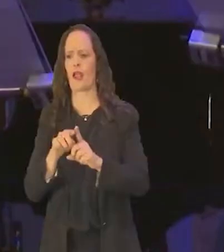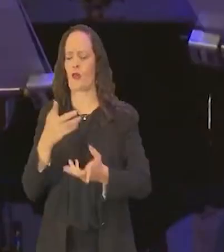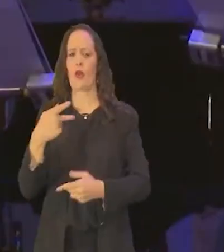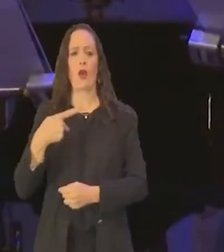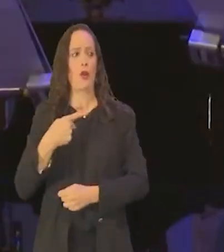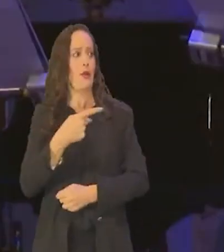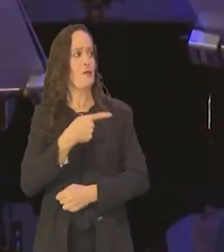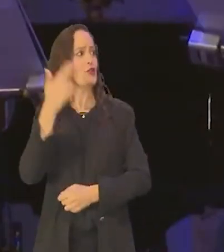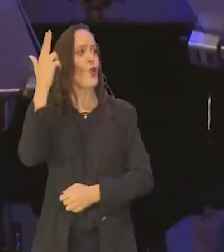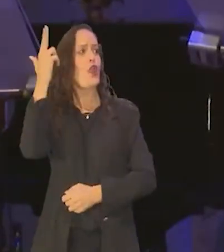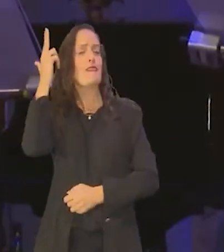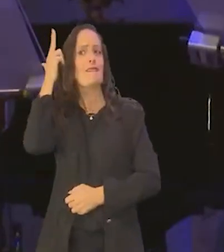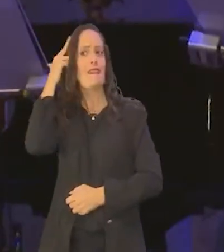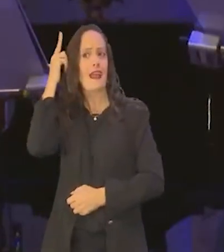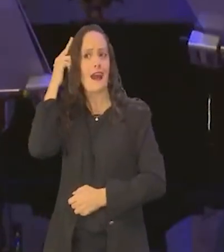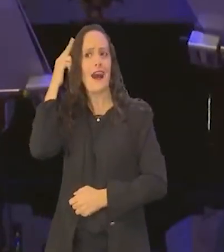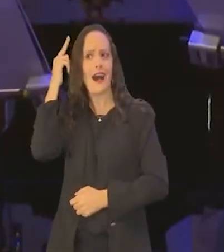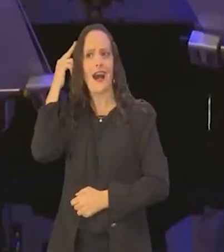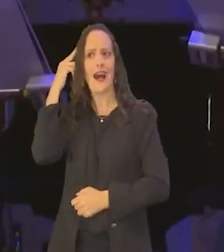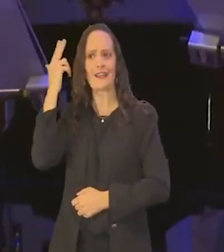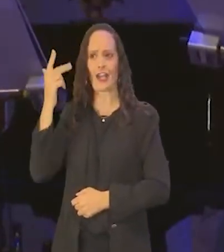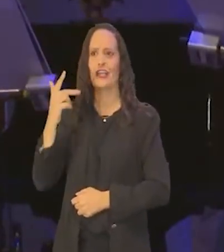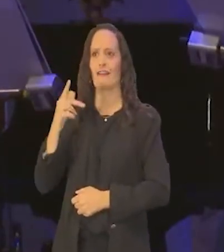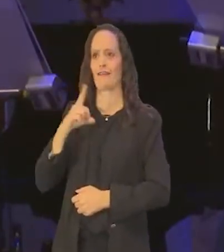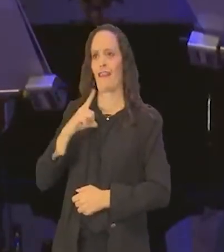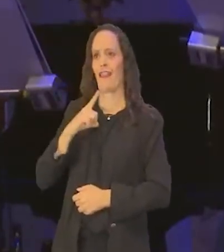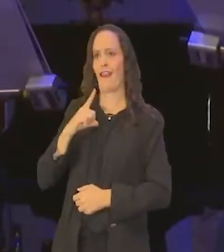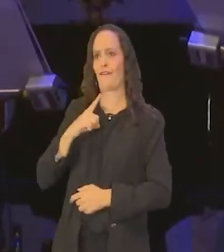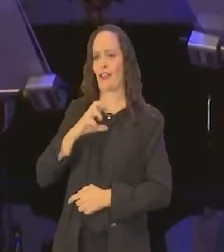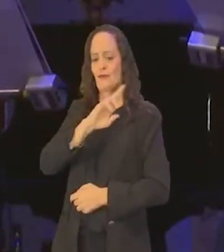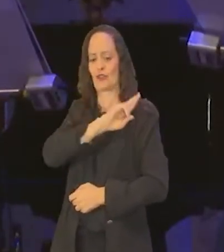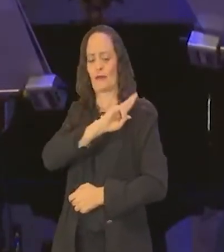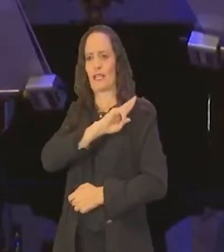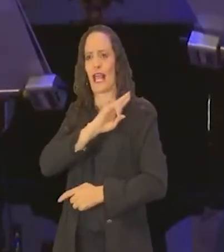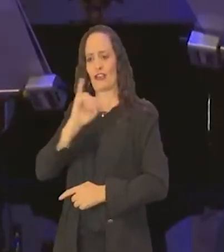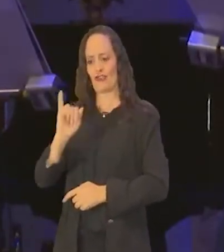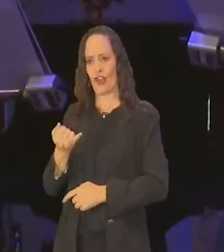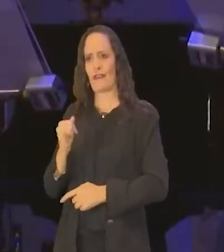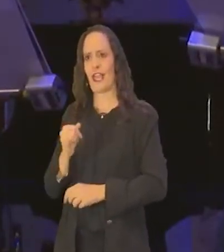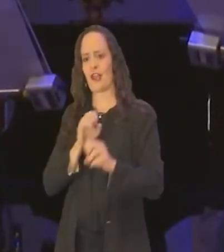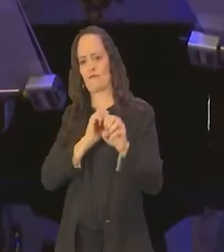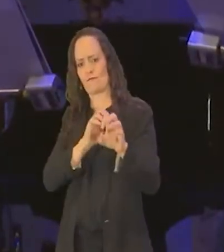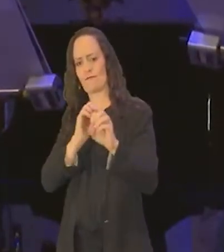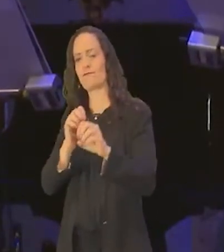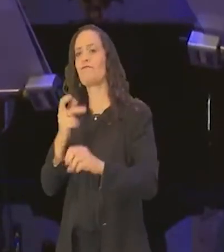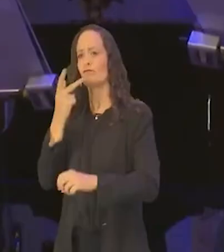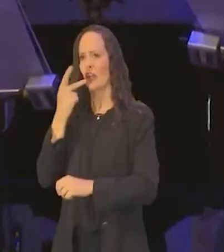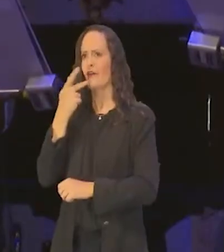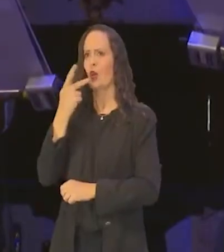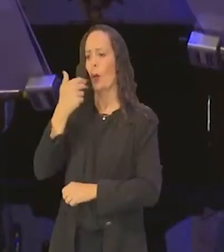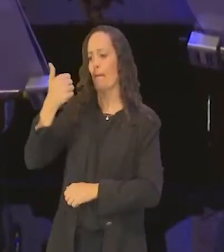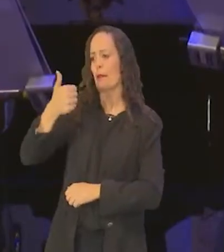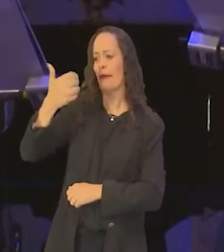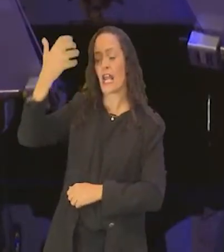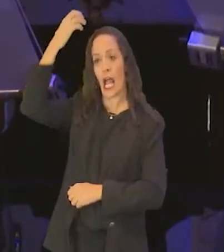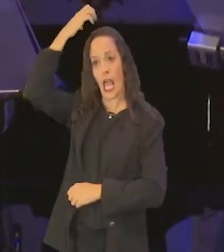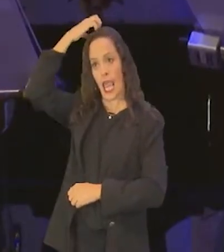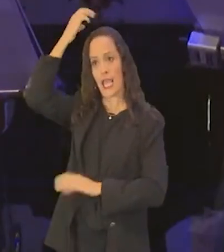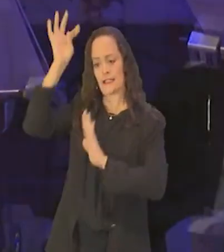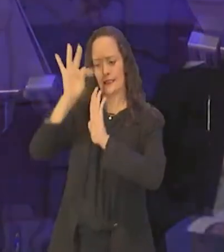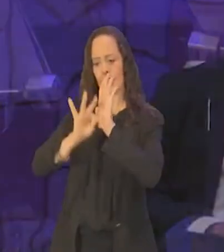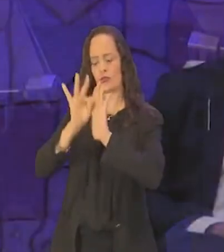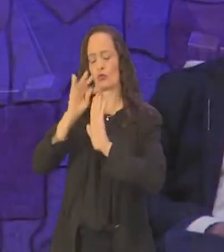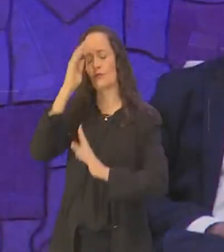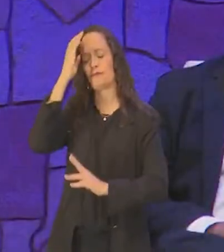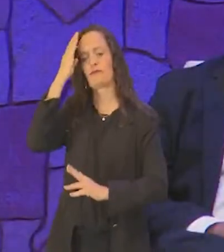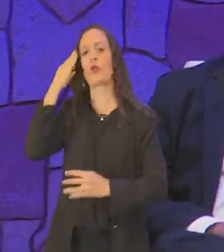pôde compartilhar o púlpito neste período, e ele também trouxe a partir de 1 Reis aqui, princípios de como